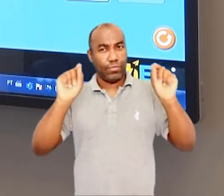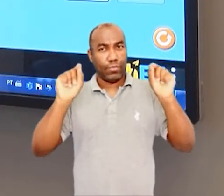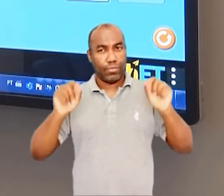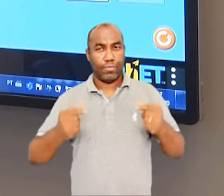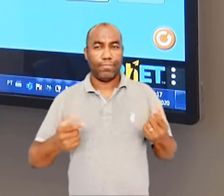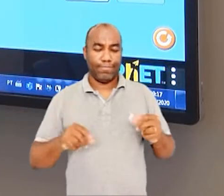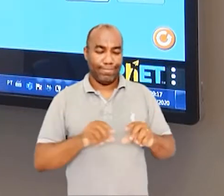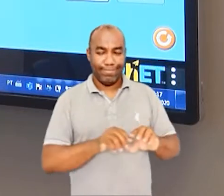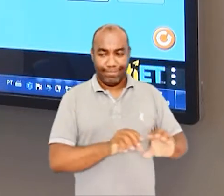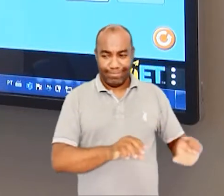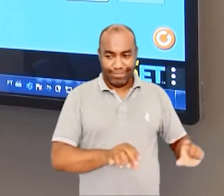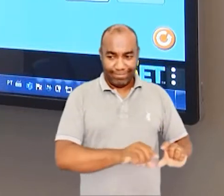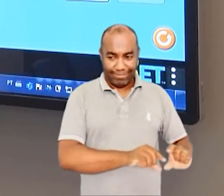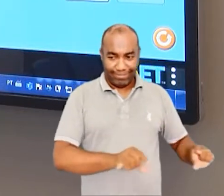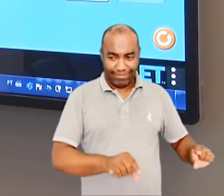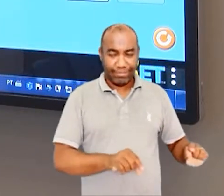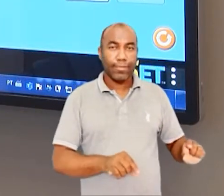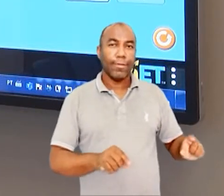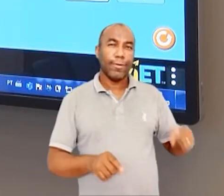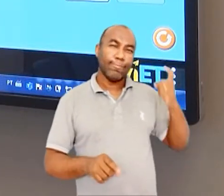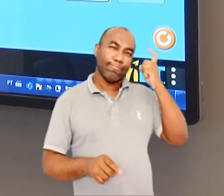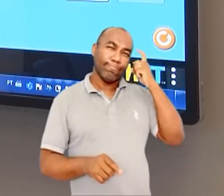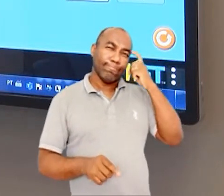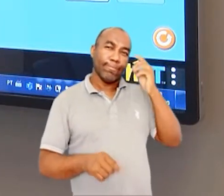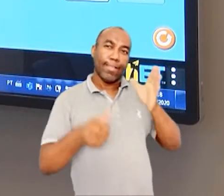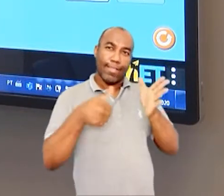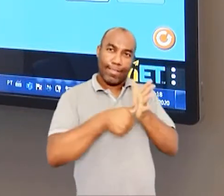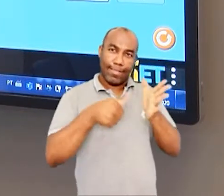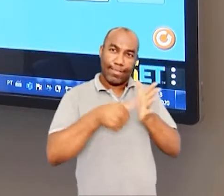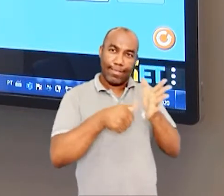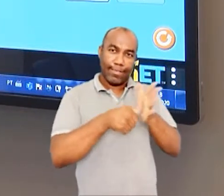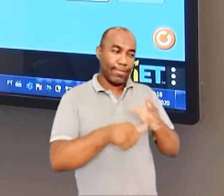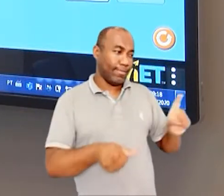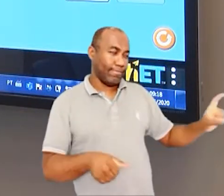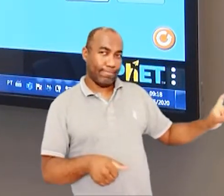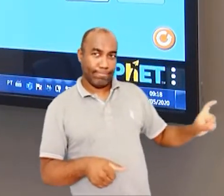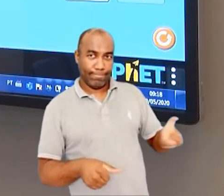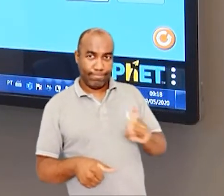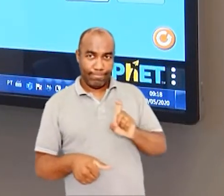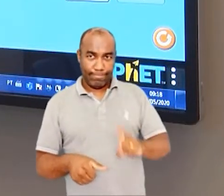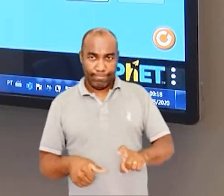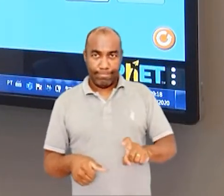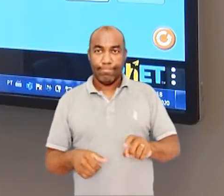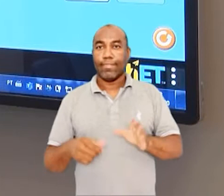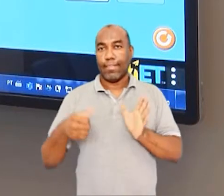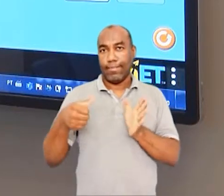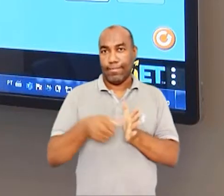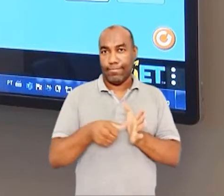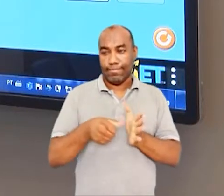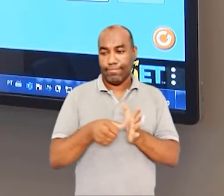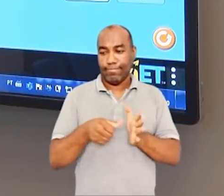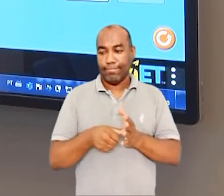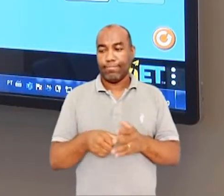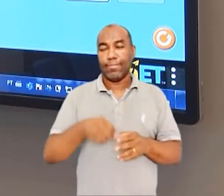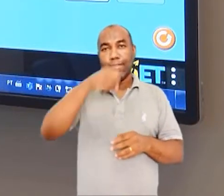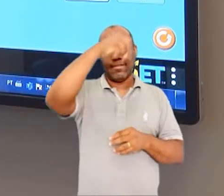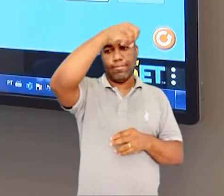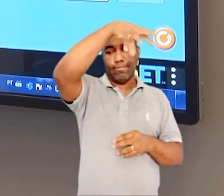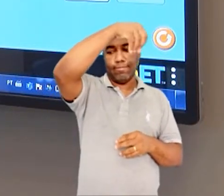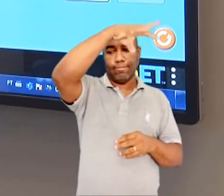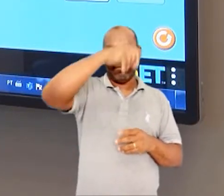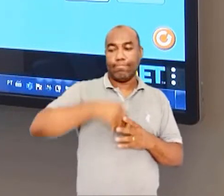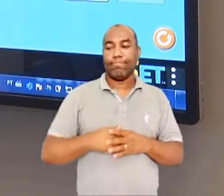Vou colocar uma chave liga e desliga. O circuito está aberto. Veja que a lâmpada não